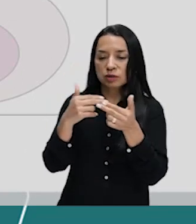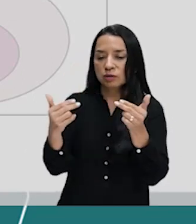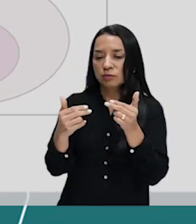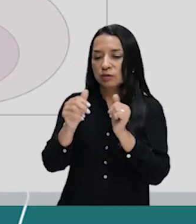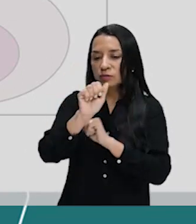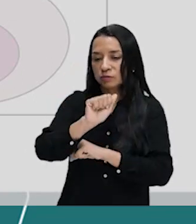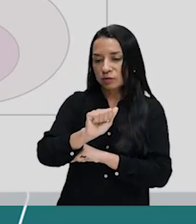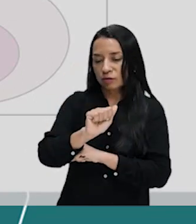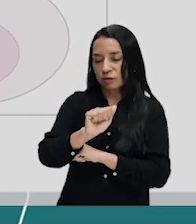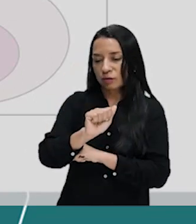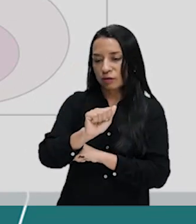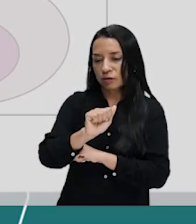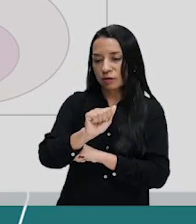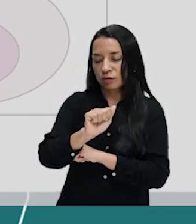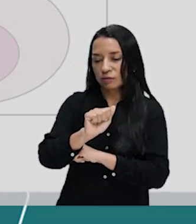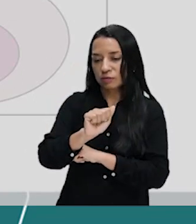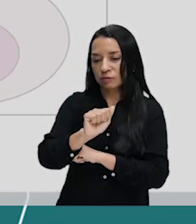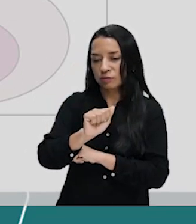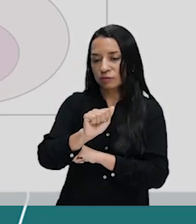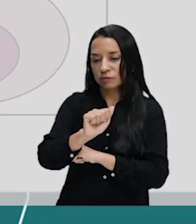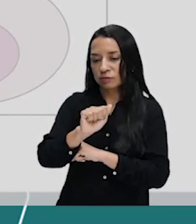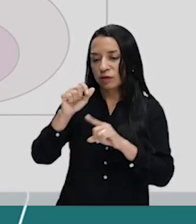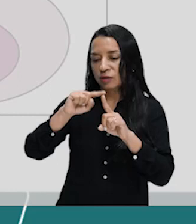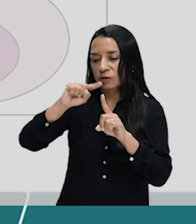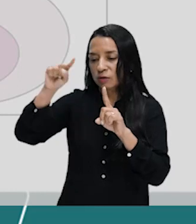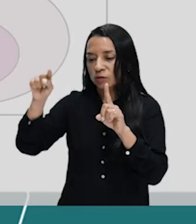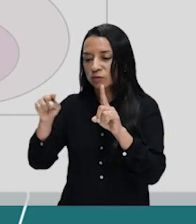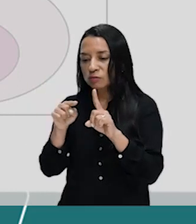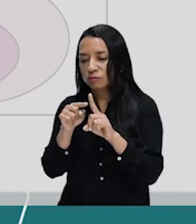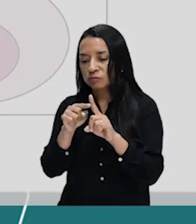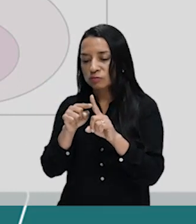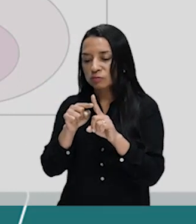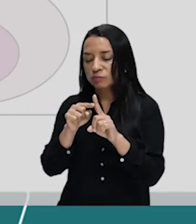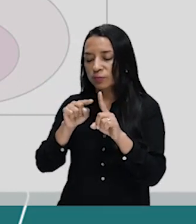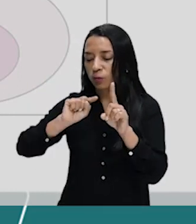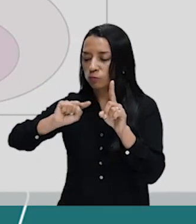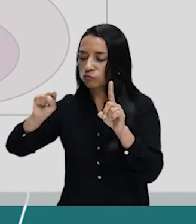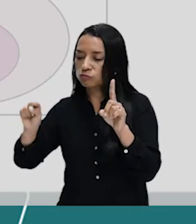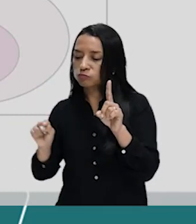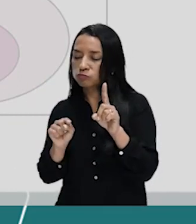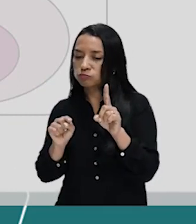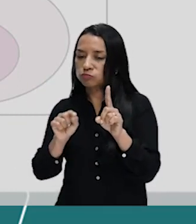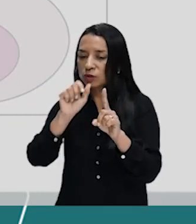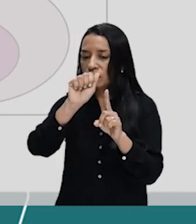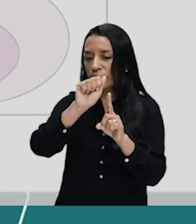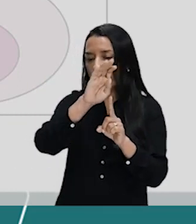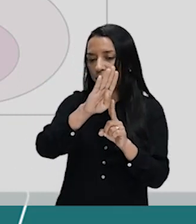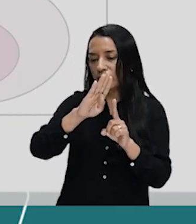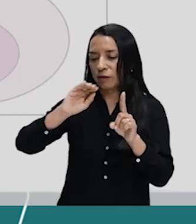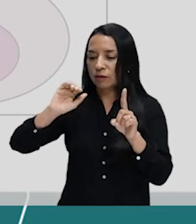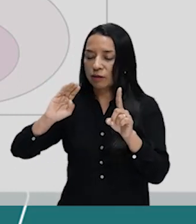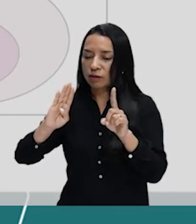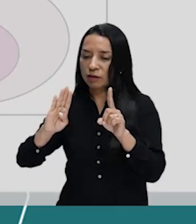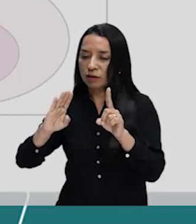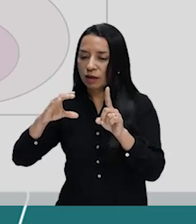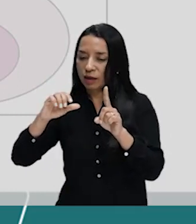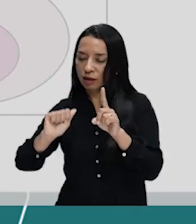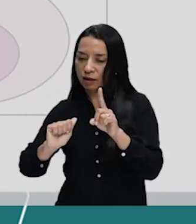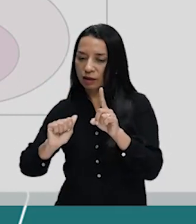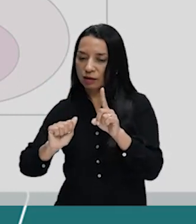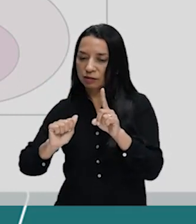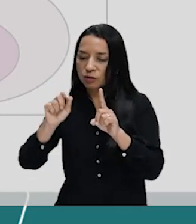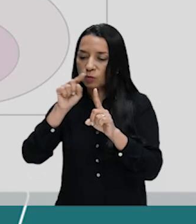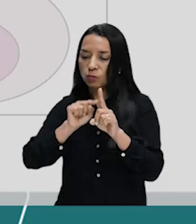A estão contidos, né, no conjunto B. Então, é um conjunto, literalmente, dentro de